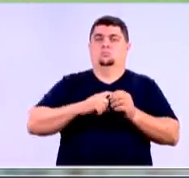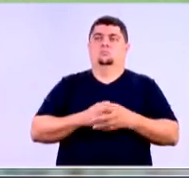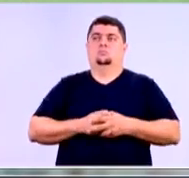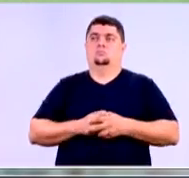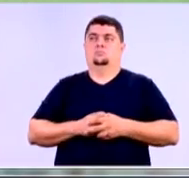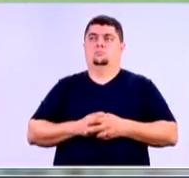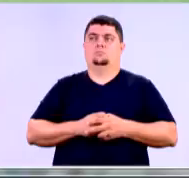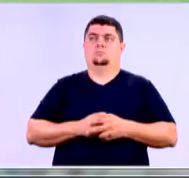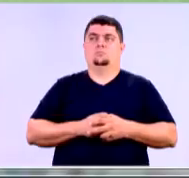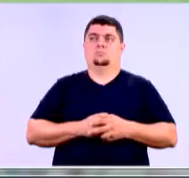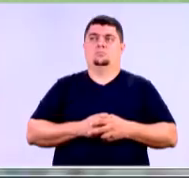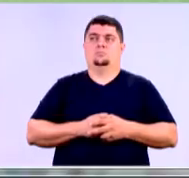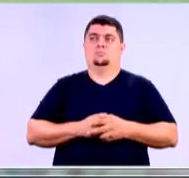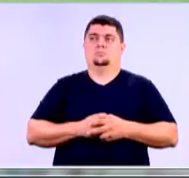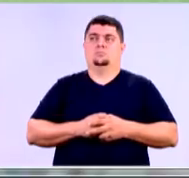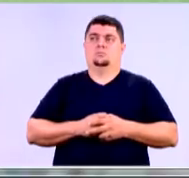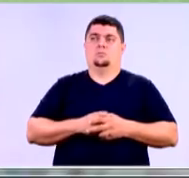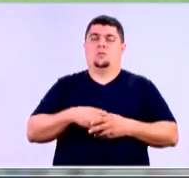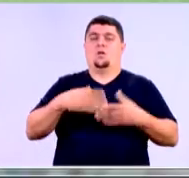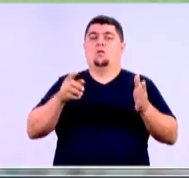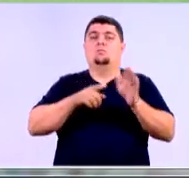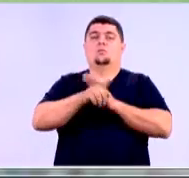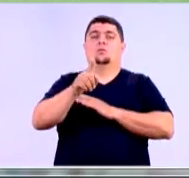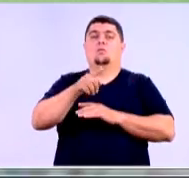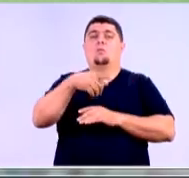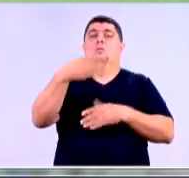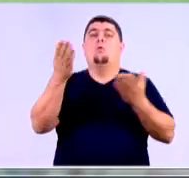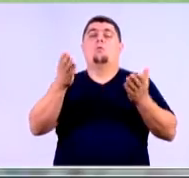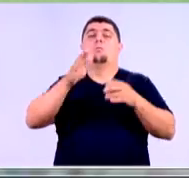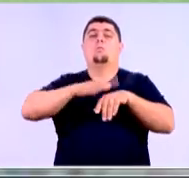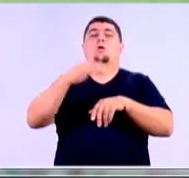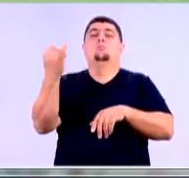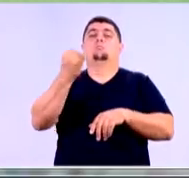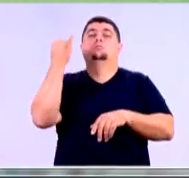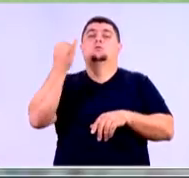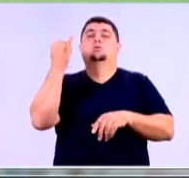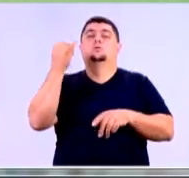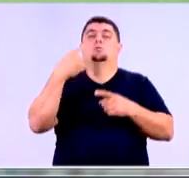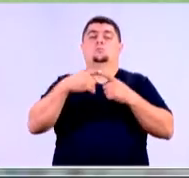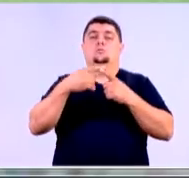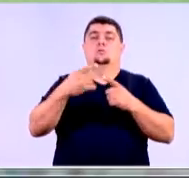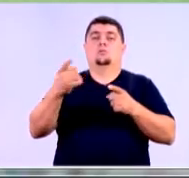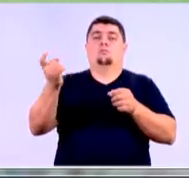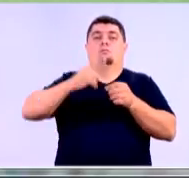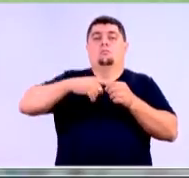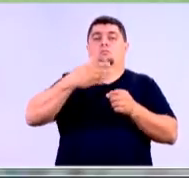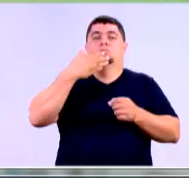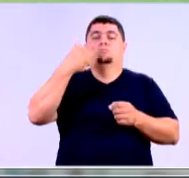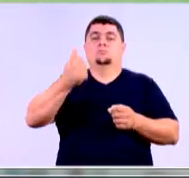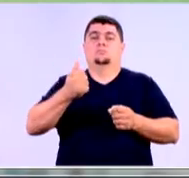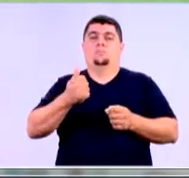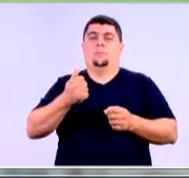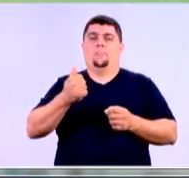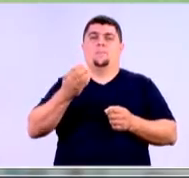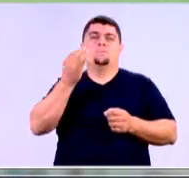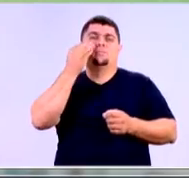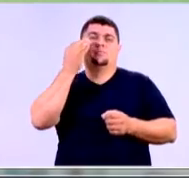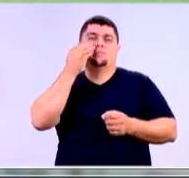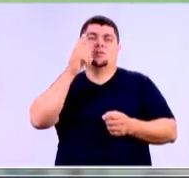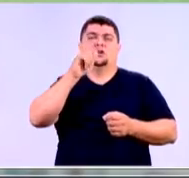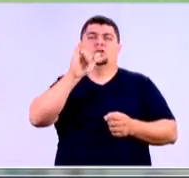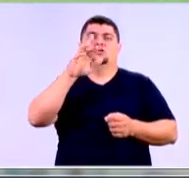outra pergunta, né? Qual desses dados você considera mais importante para analisar a rentabilidade? Vamos começar analisando o giro do